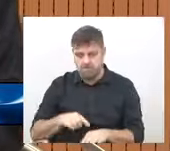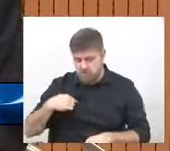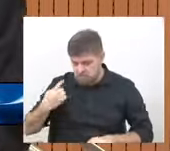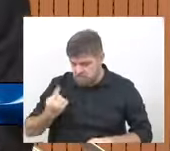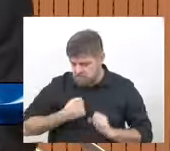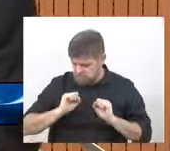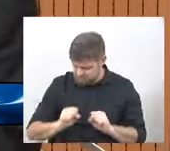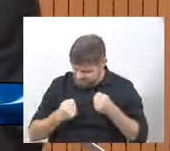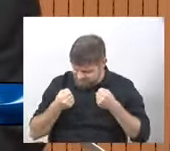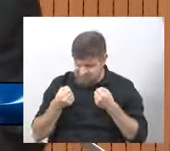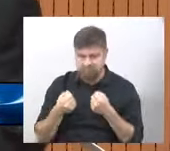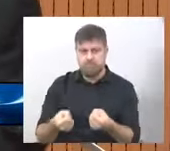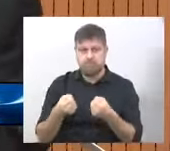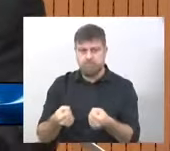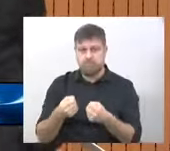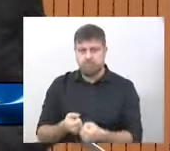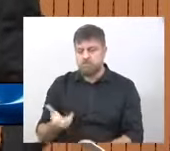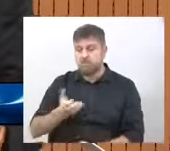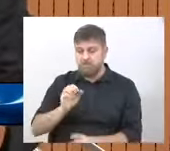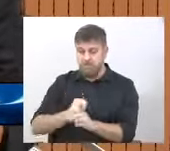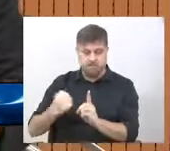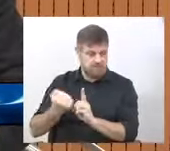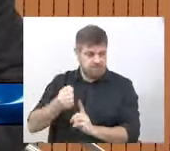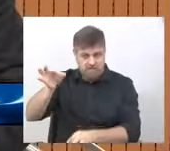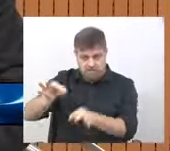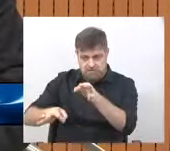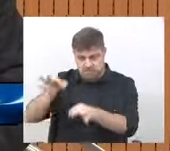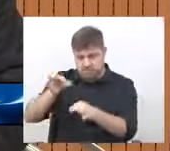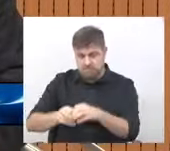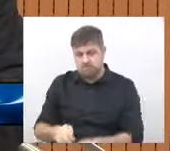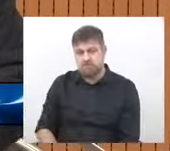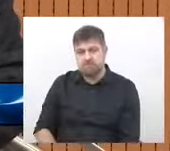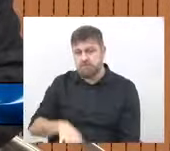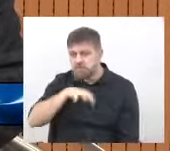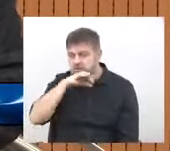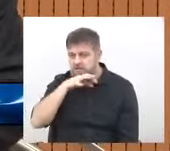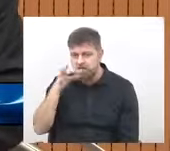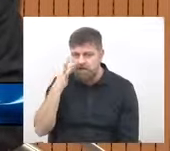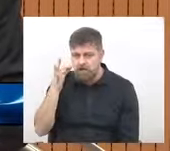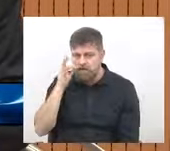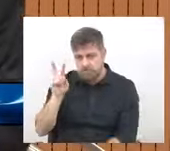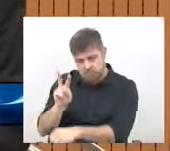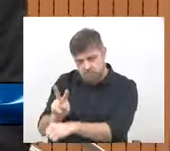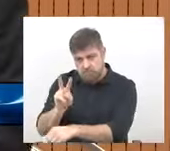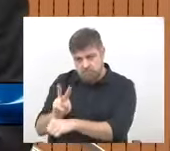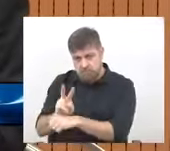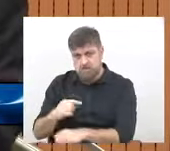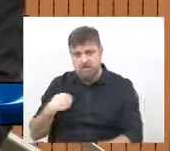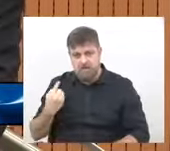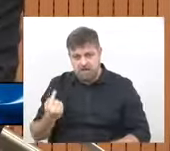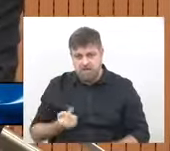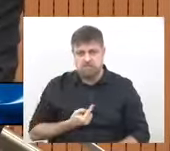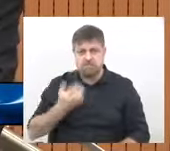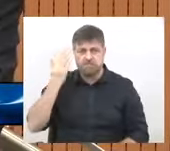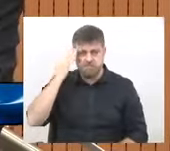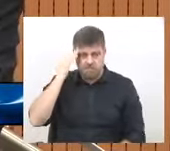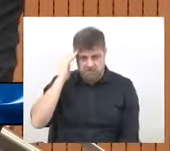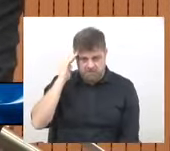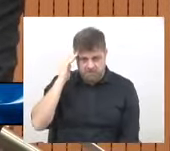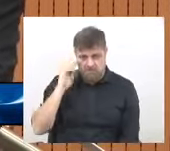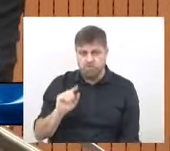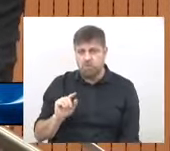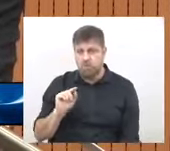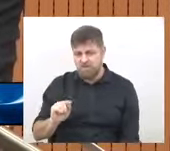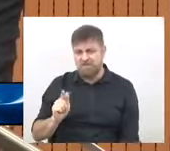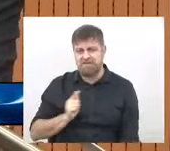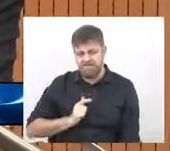as nossas forças a justiça social àqueles que não têm voz. É claro que entendemos que existe uma